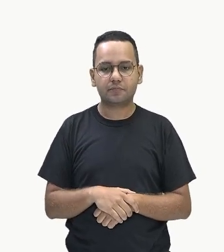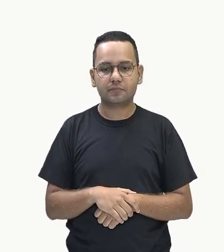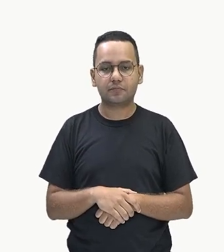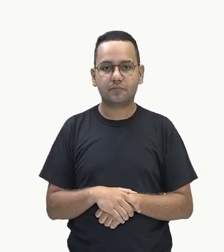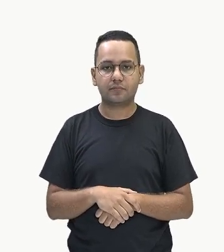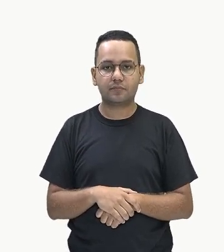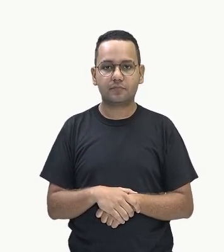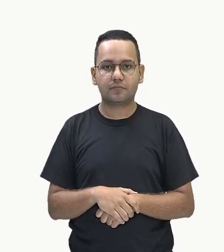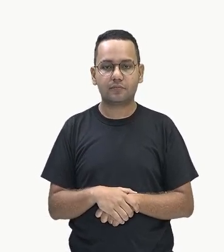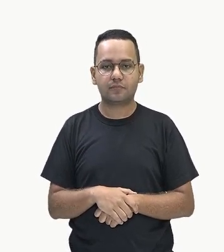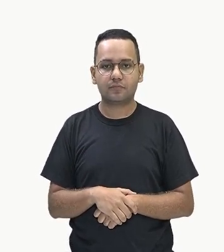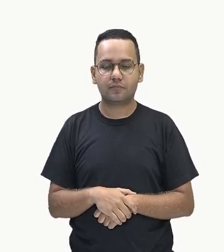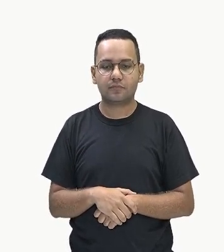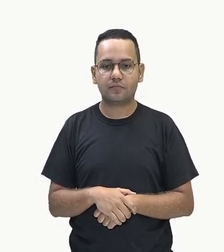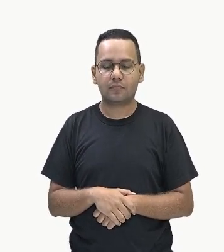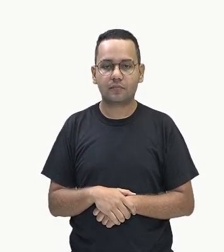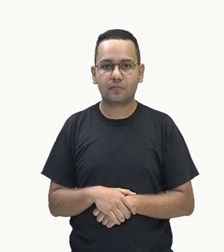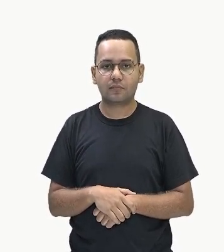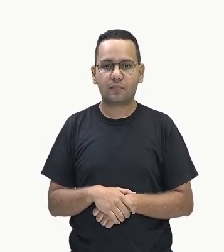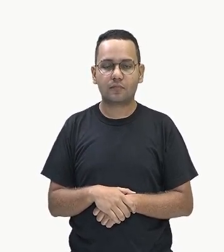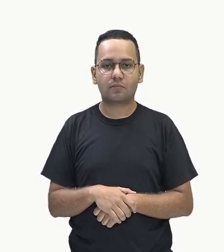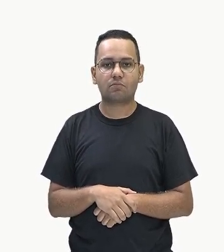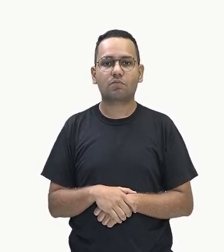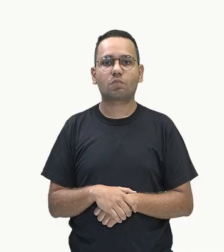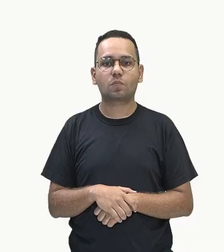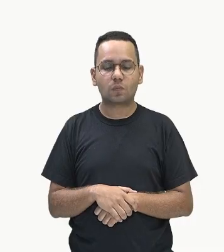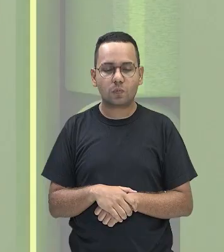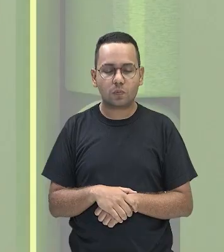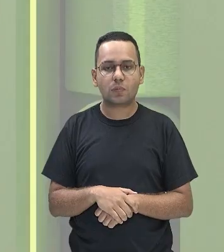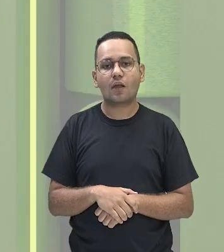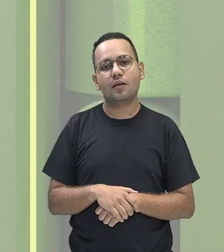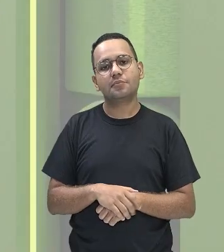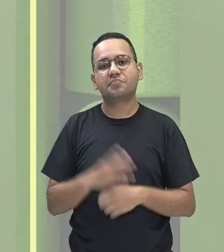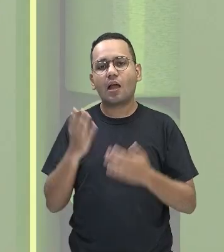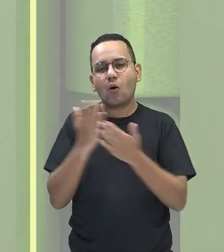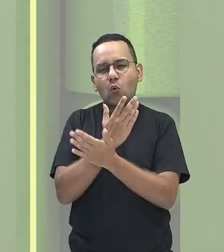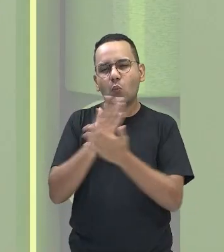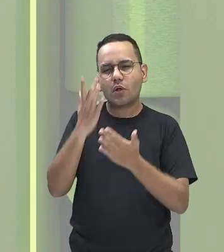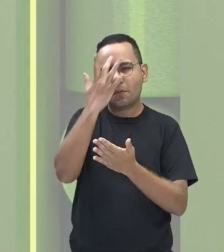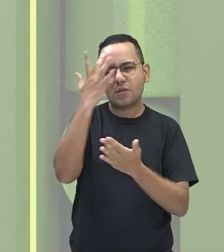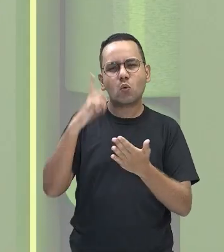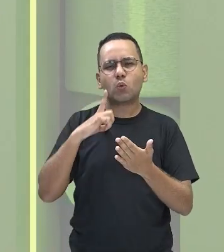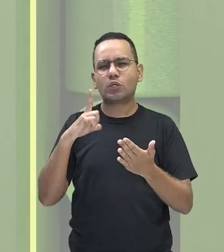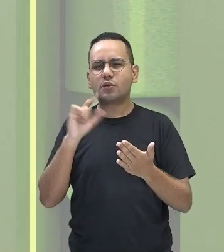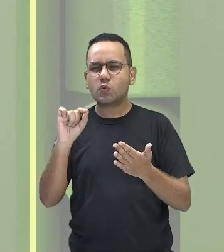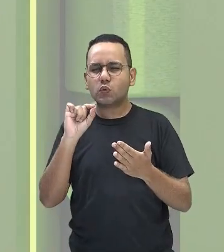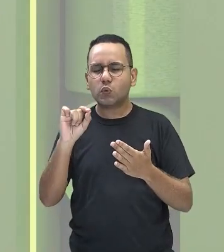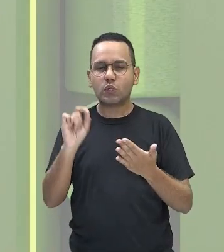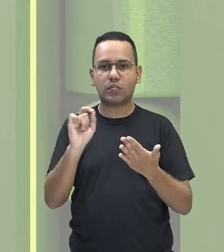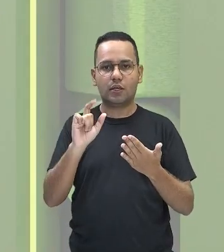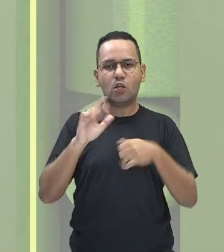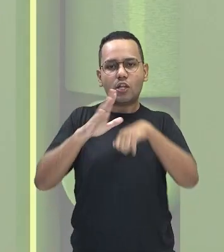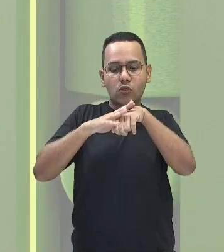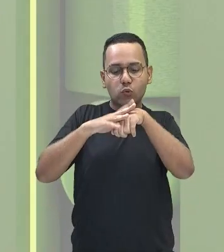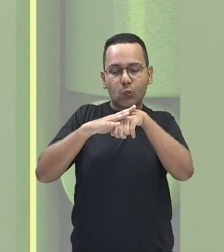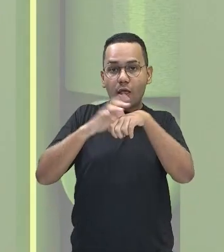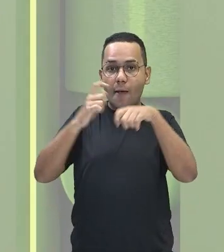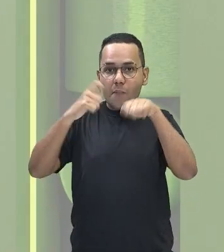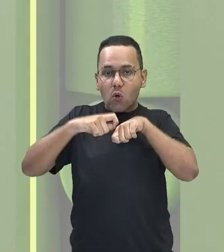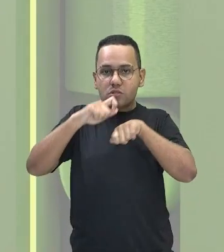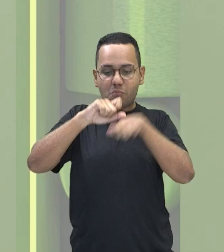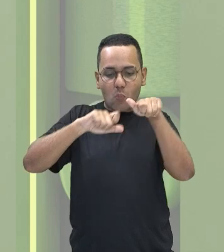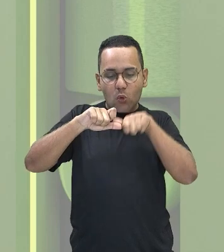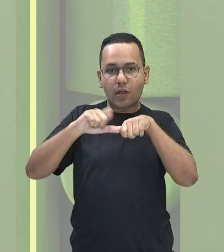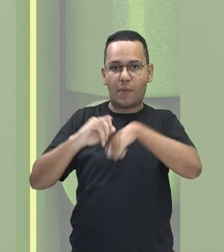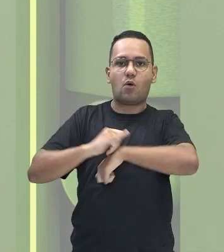pessoas acabam acumulando, às vezes por conta de doenças, acabam acumulando mais tecido adiposo, mas dependendo do nosso